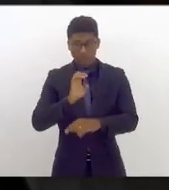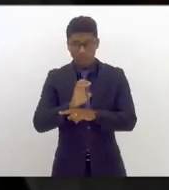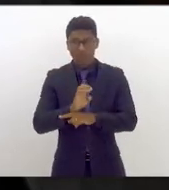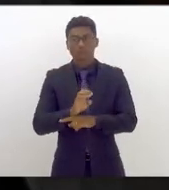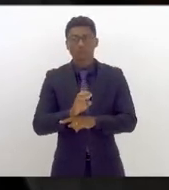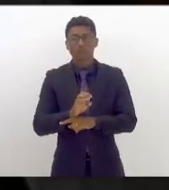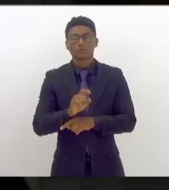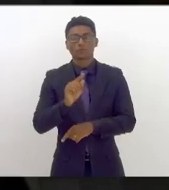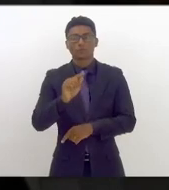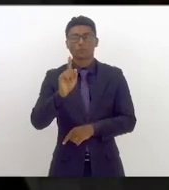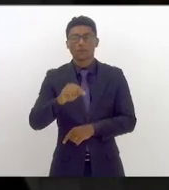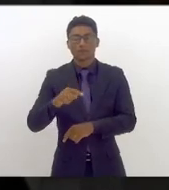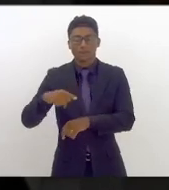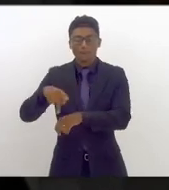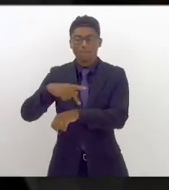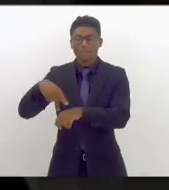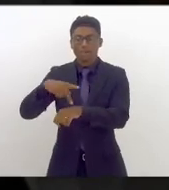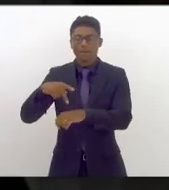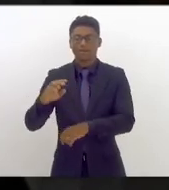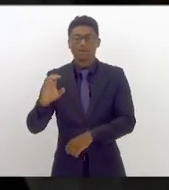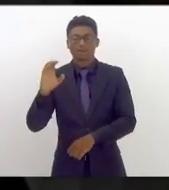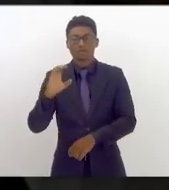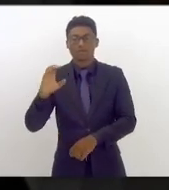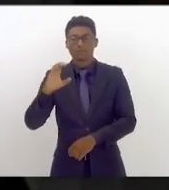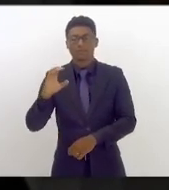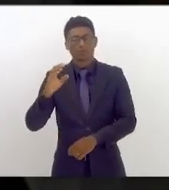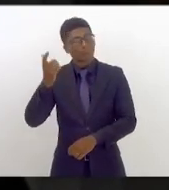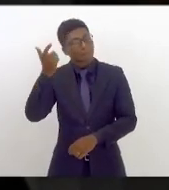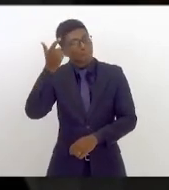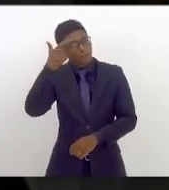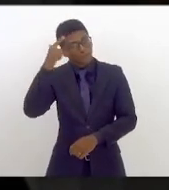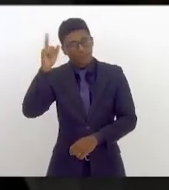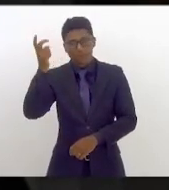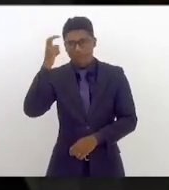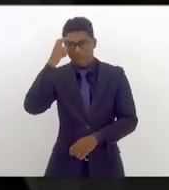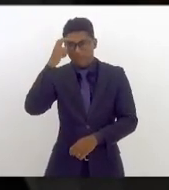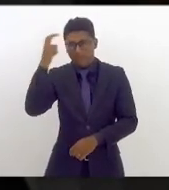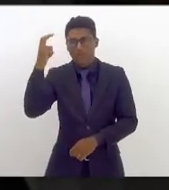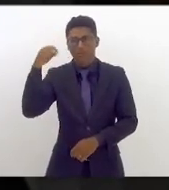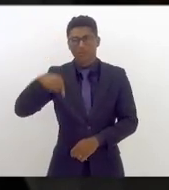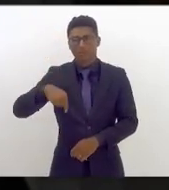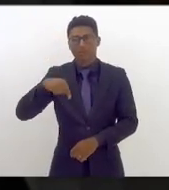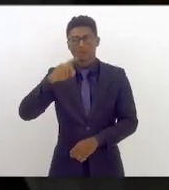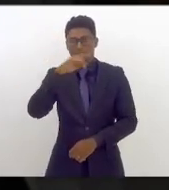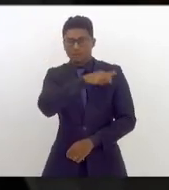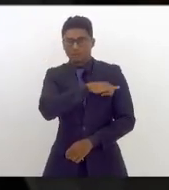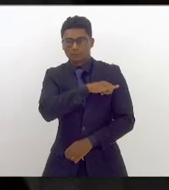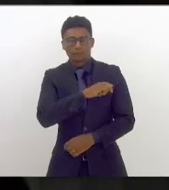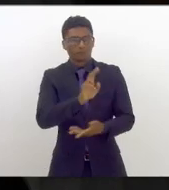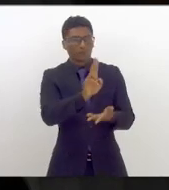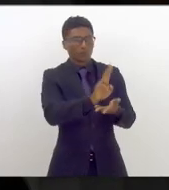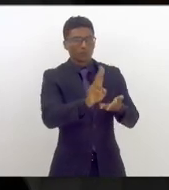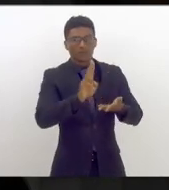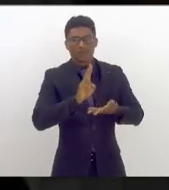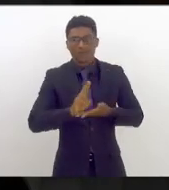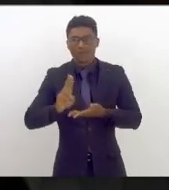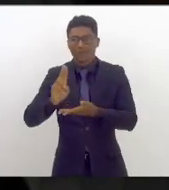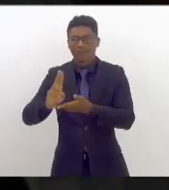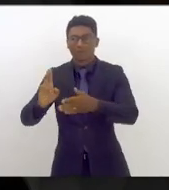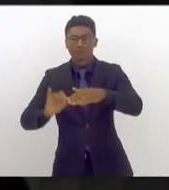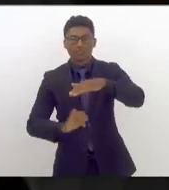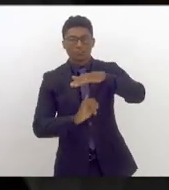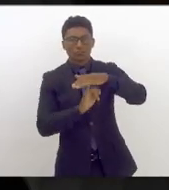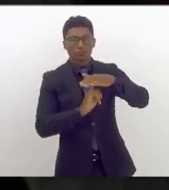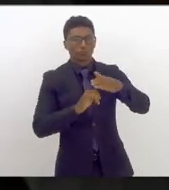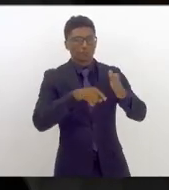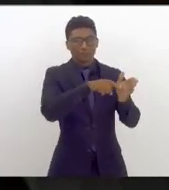é o nosso parque científico. É a ciência, é o pensamento, a inteligência instalados aqui, em universidades, em institutos de pesquisa, enfim, por